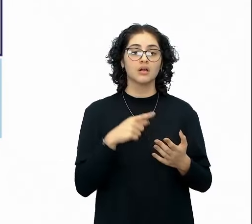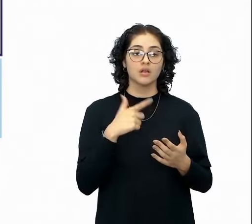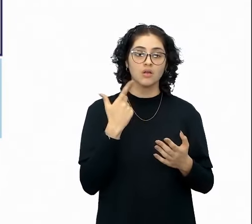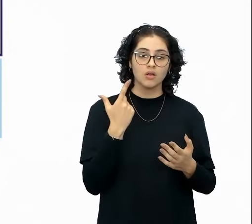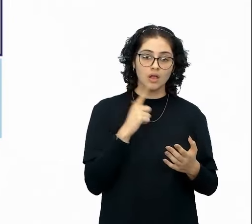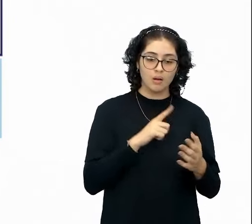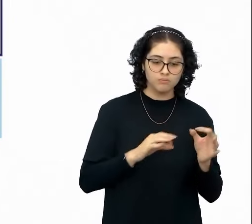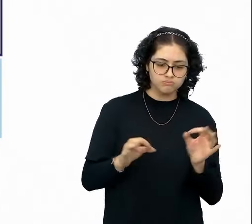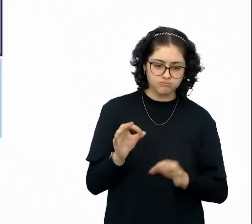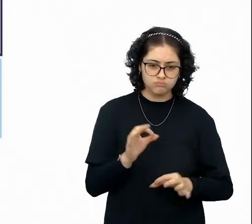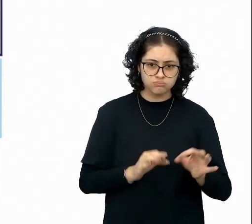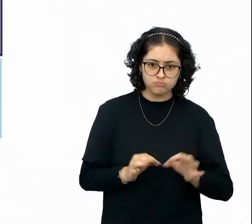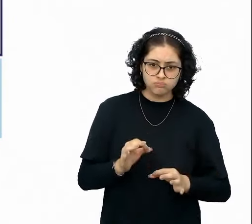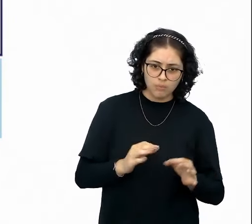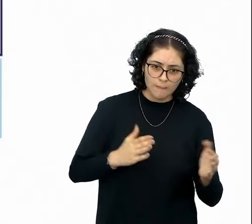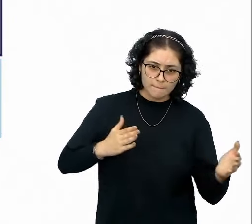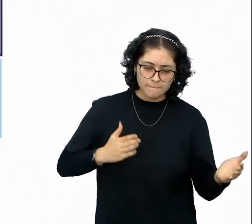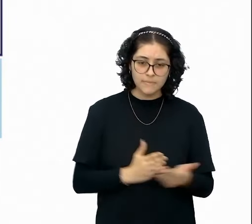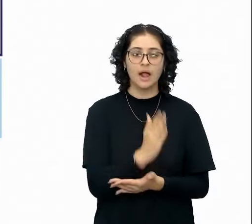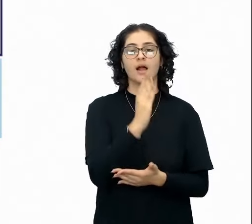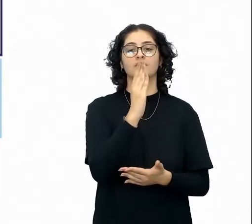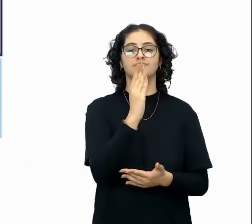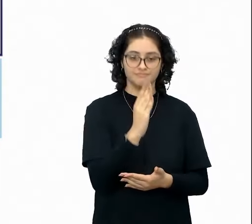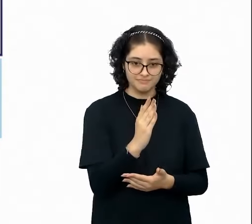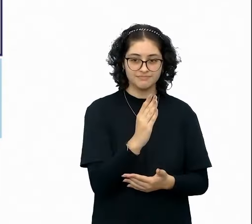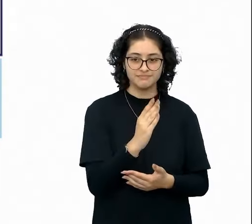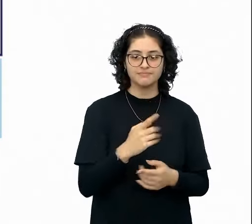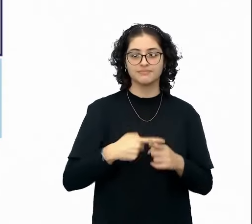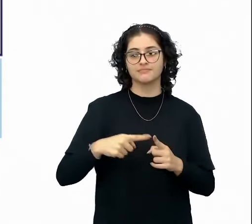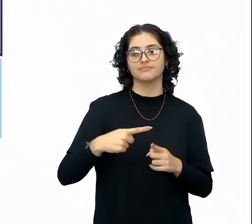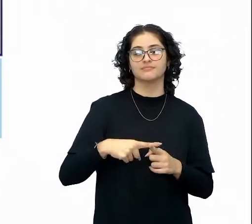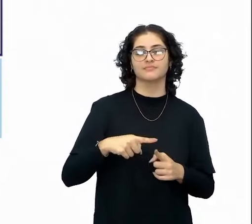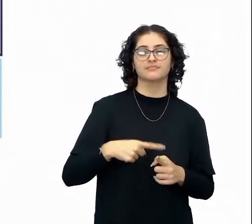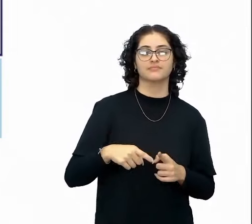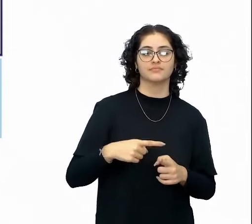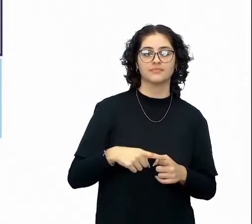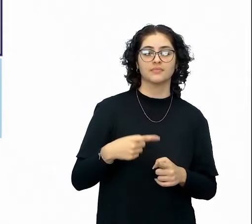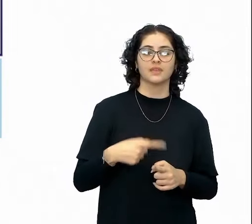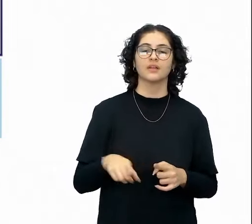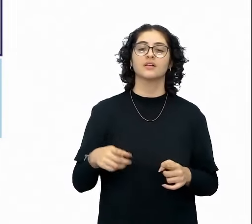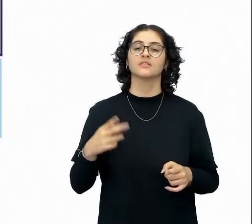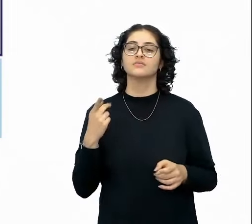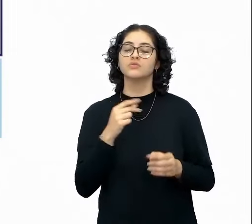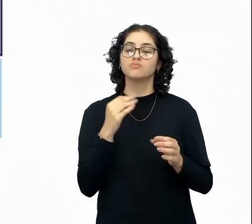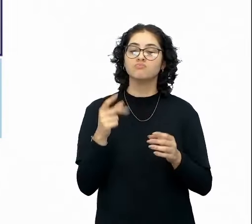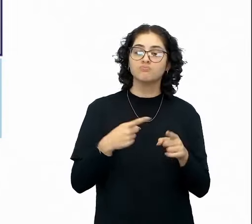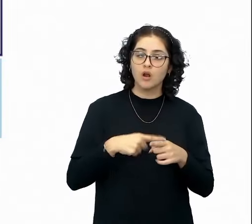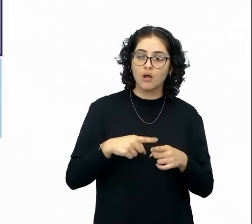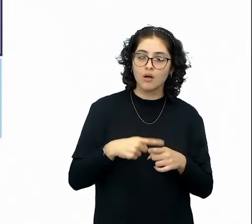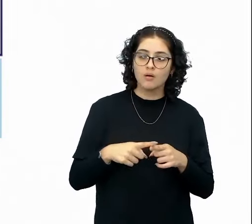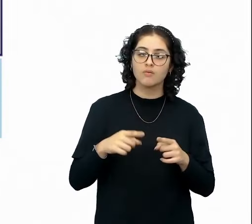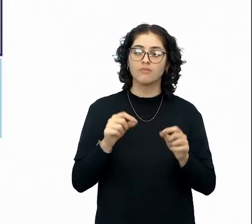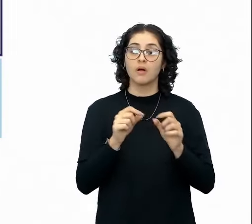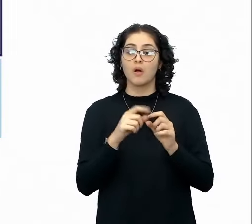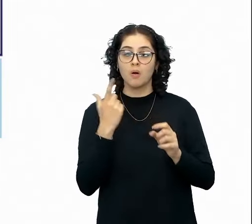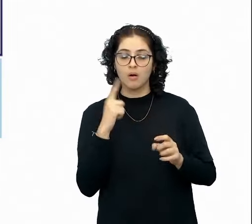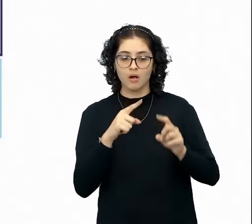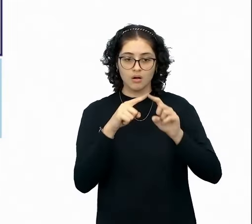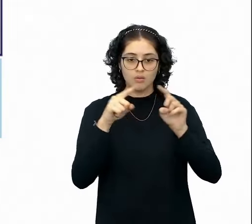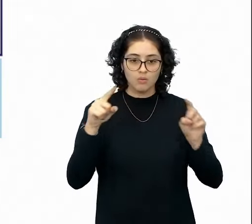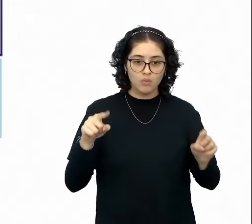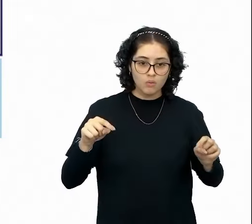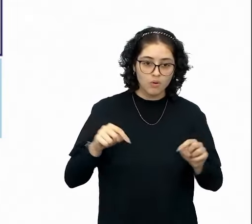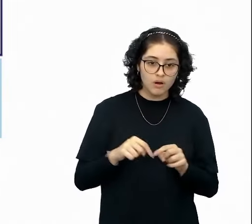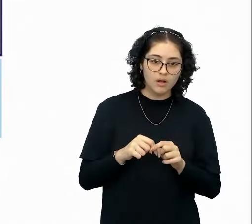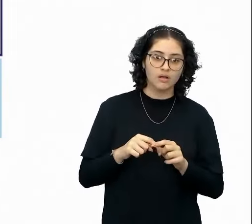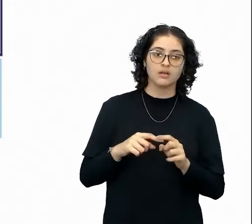elaborar situações e problemas de cálculo de medidas de áreas de figuras planas que podem ser decompostas por quadrados,